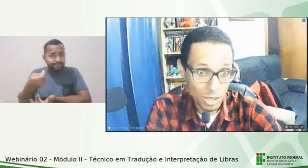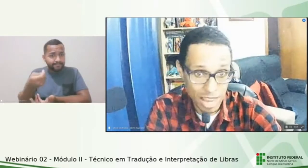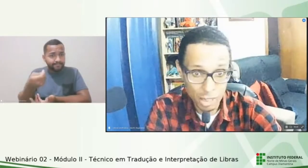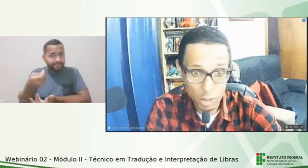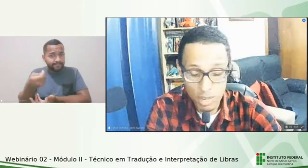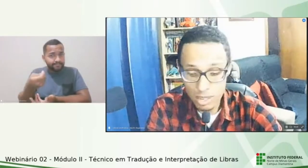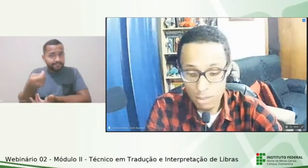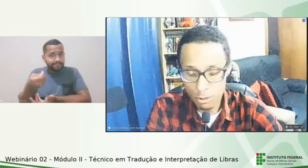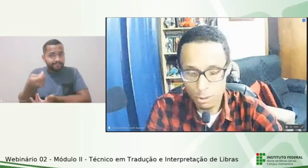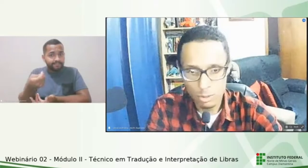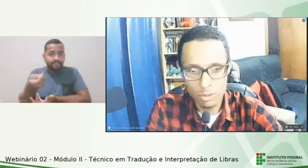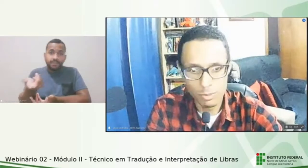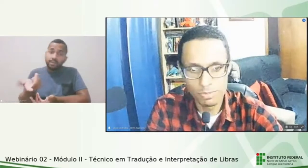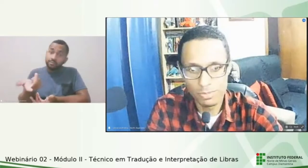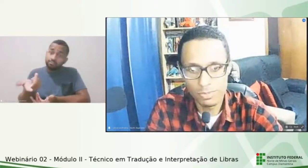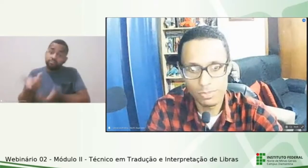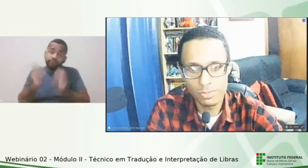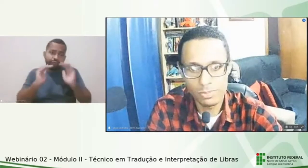São sinais específicos.